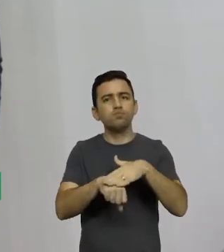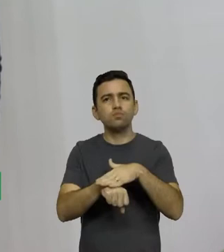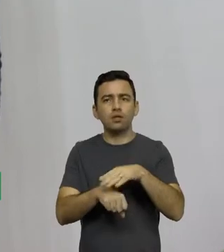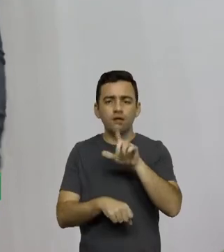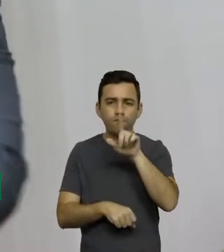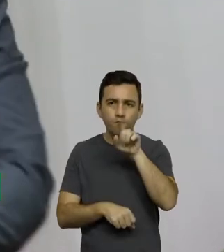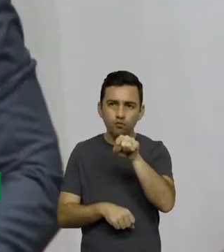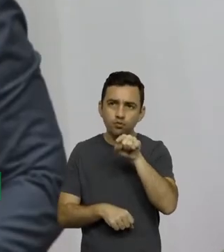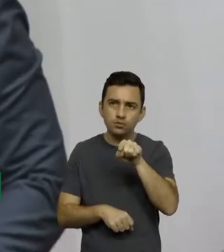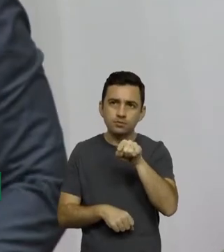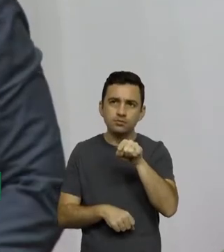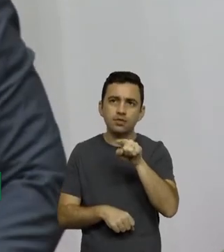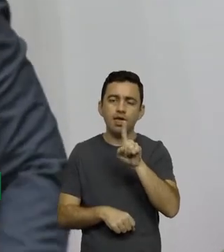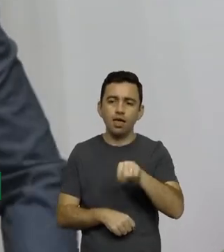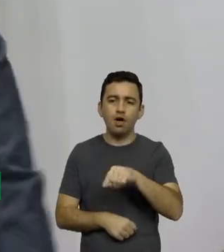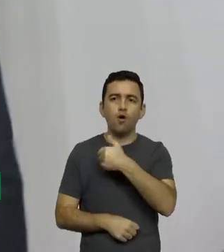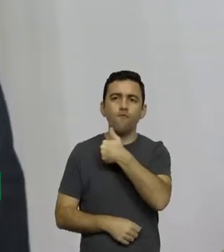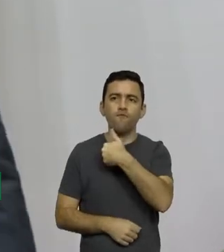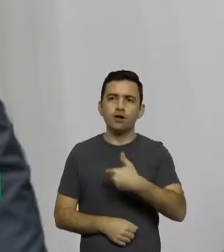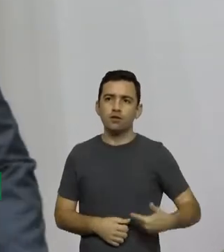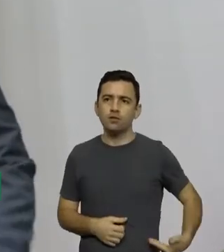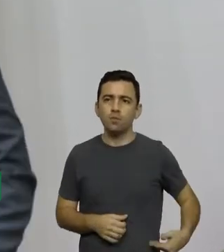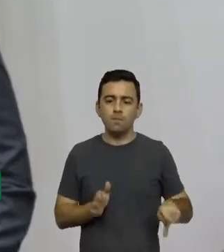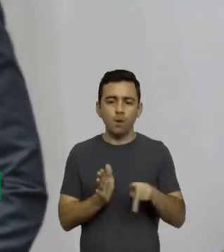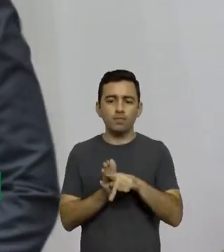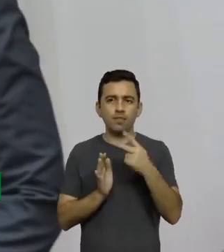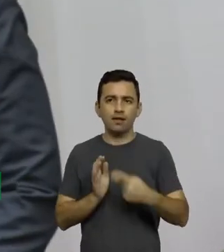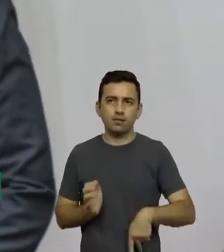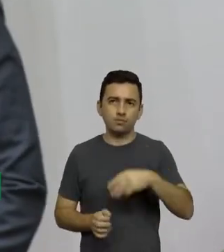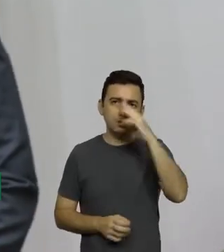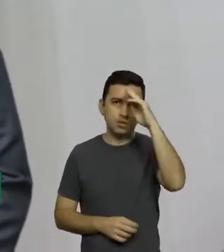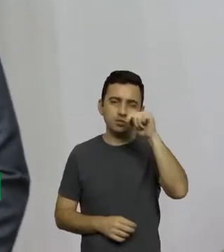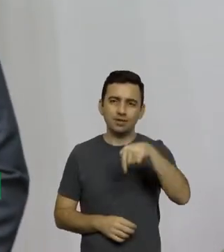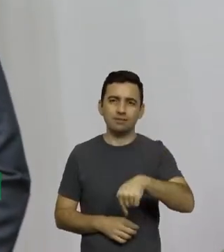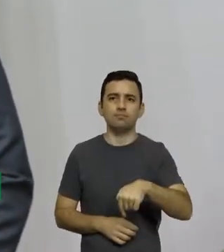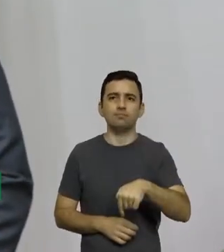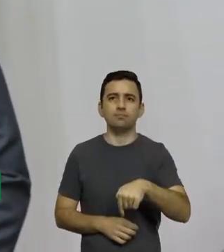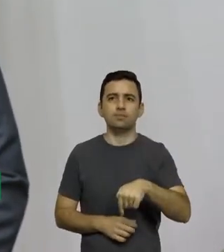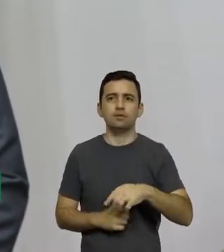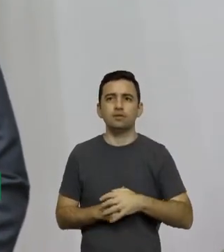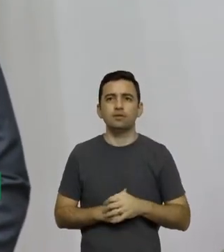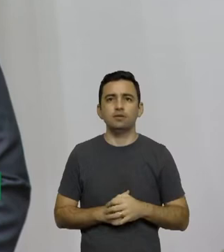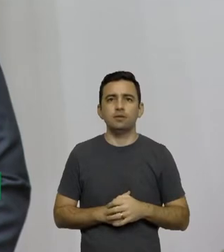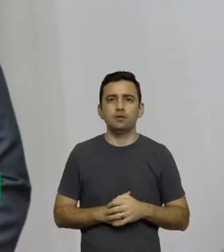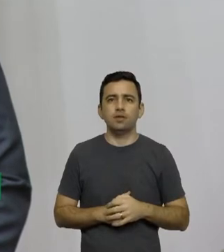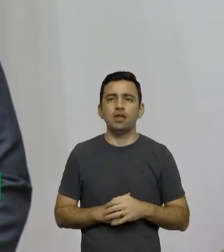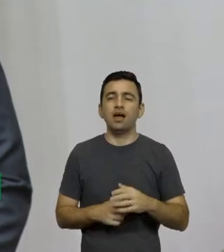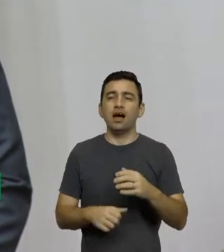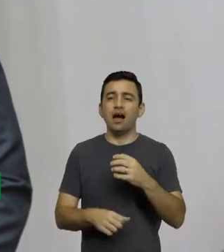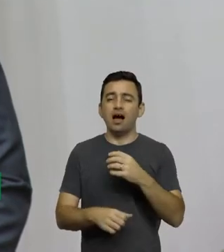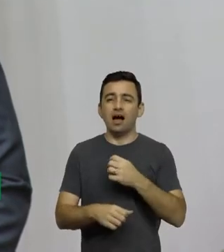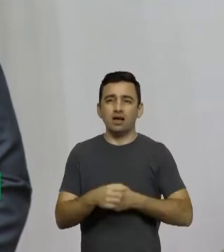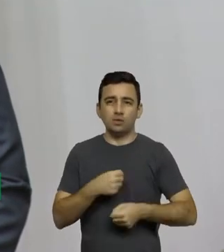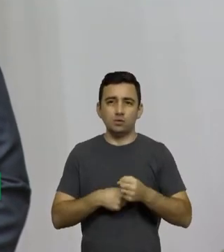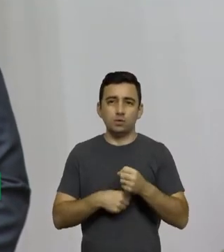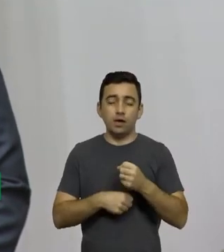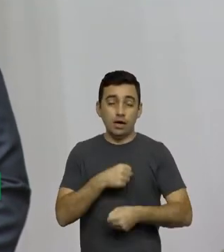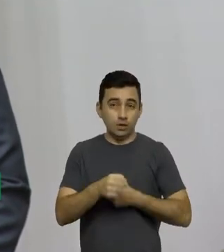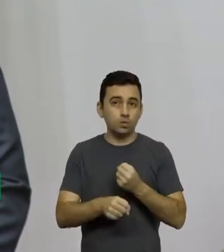o governador do estado de Santa Catarina. Fato é, senhor governador, que no ano de